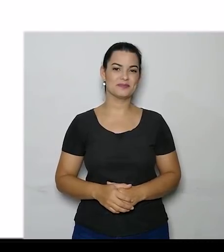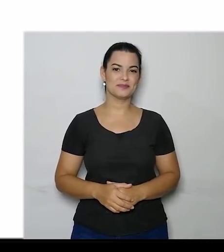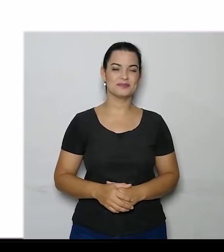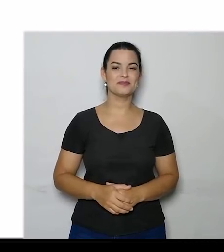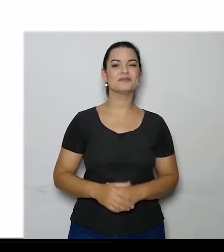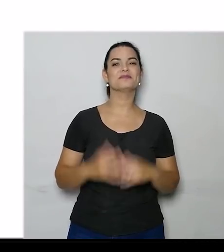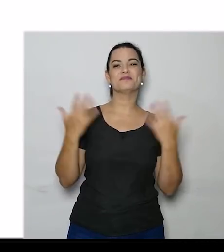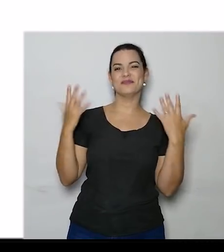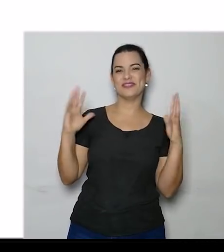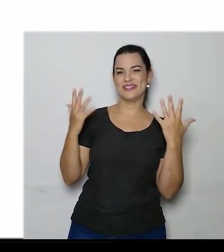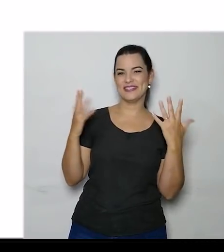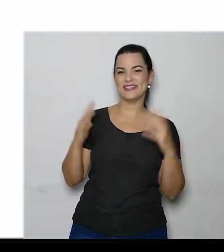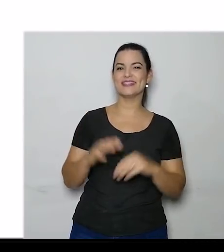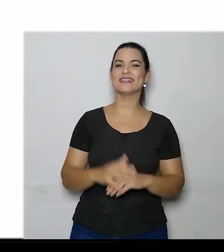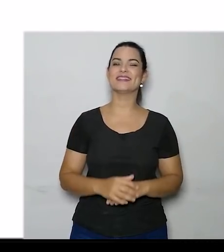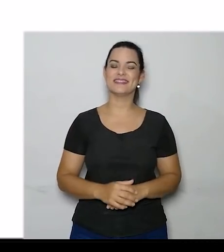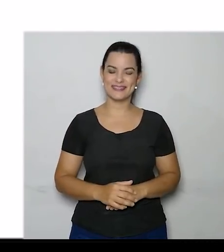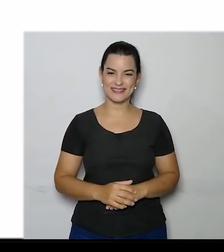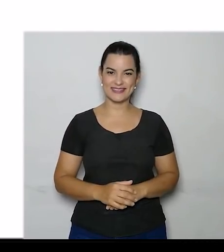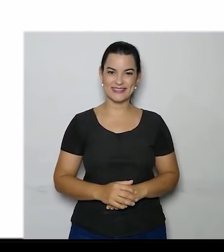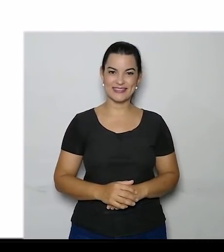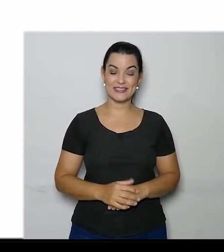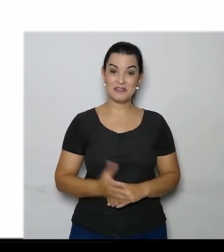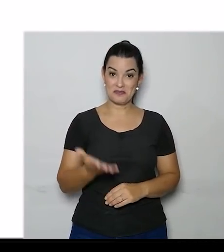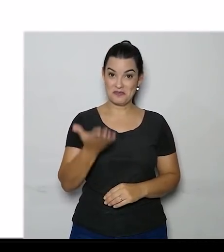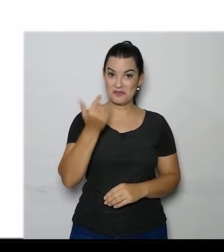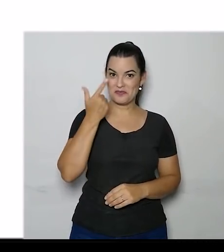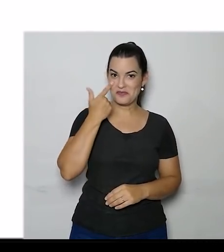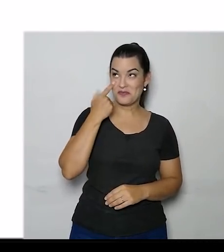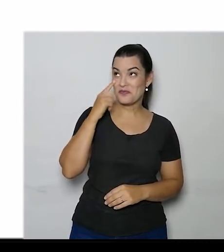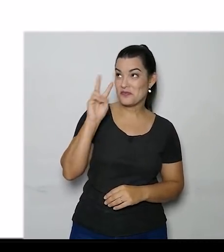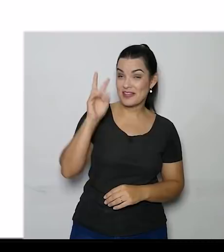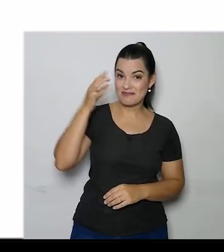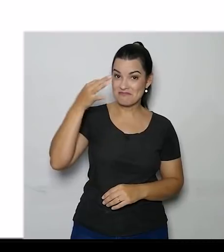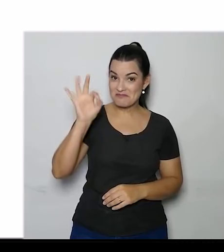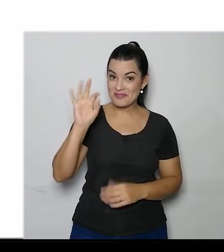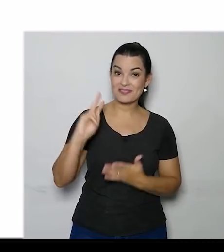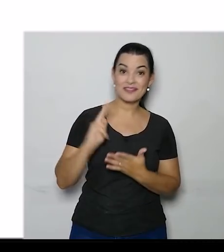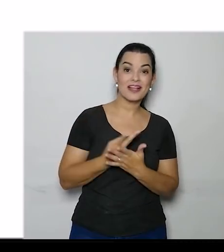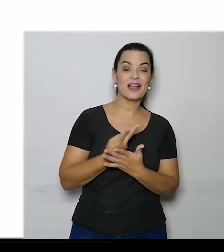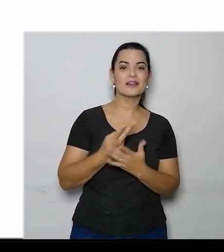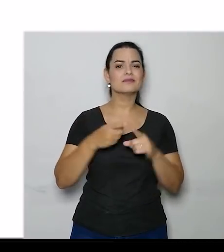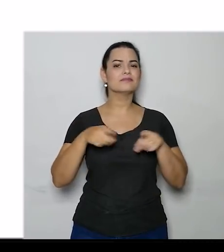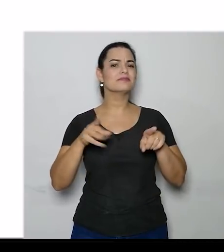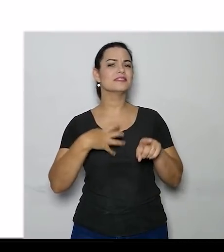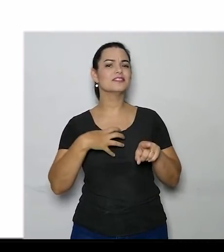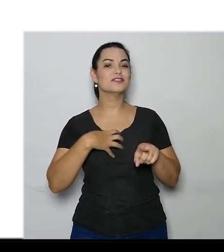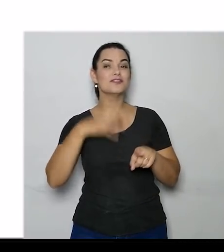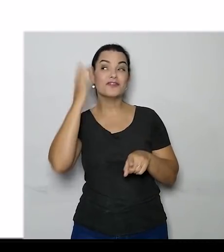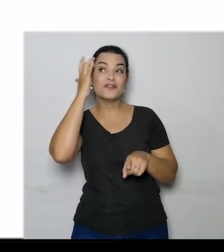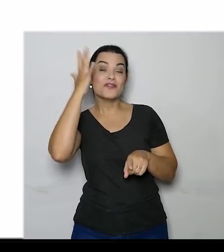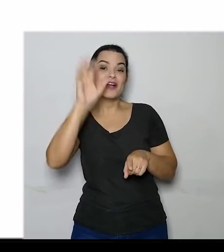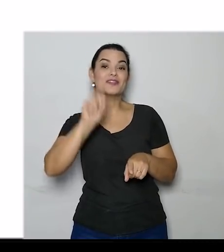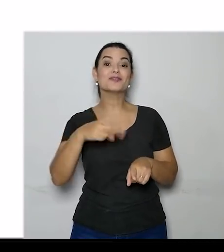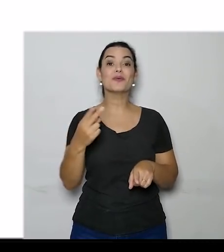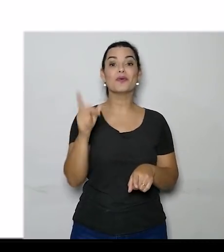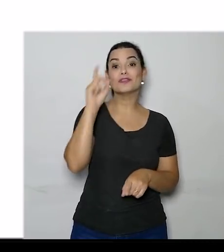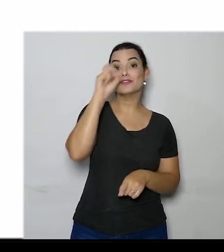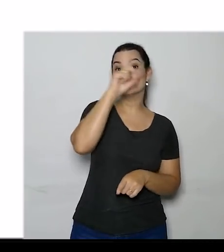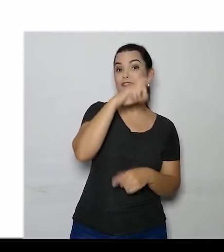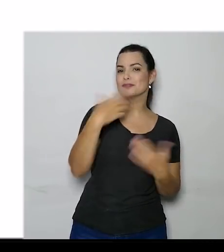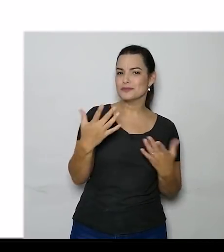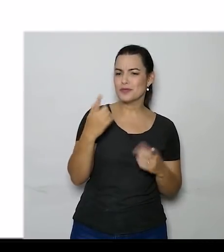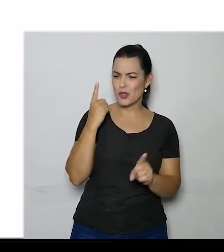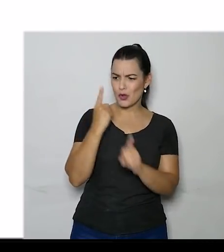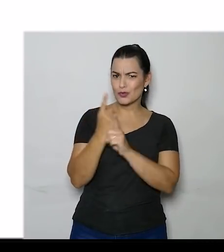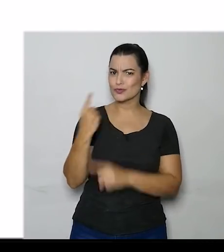Muito bem, crianças. Vamos conferir. Foi fácil? Foi difícil? Você achou sozinho? Precisou